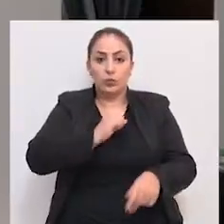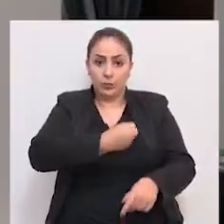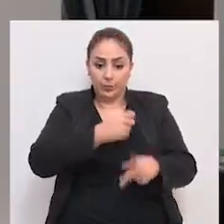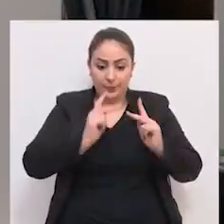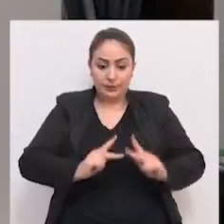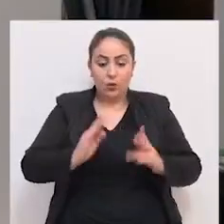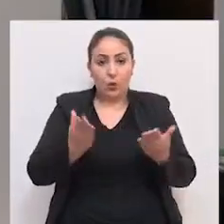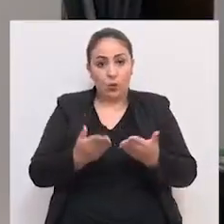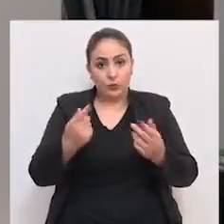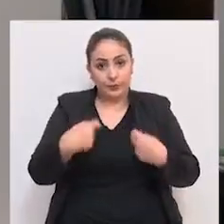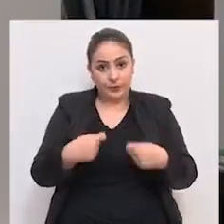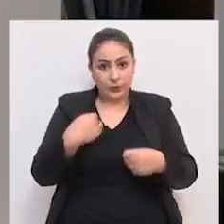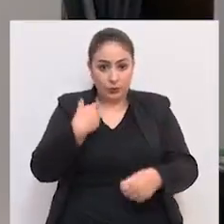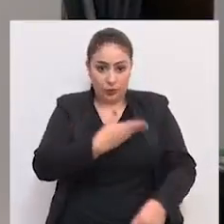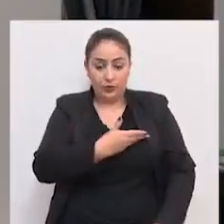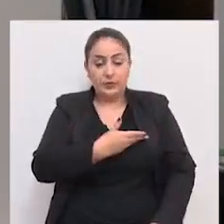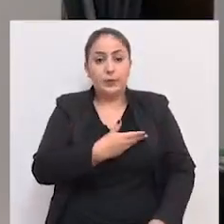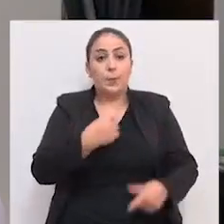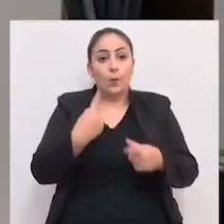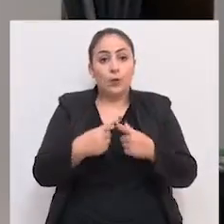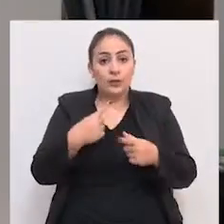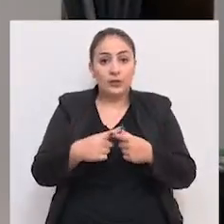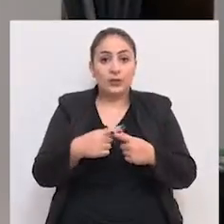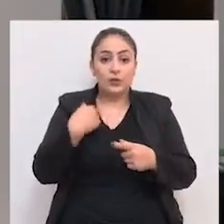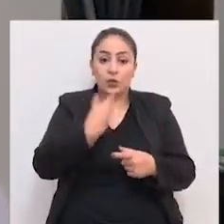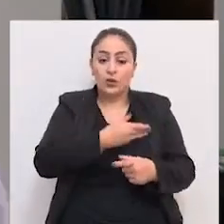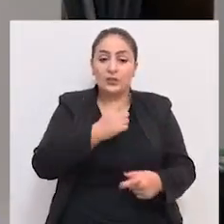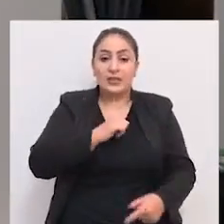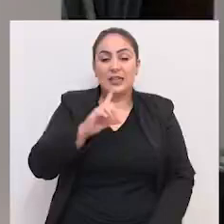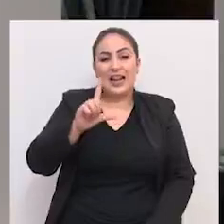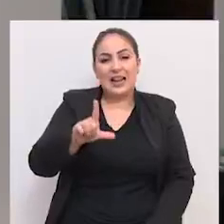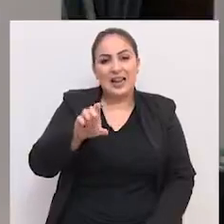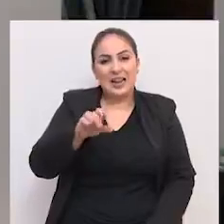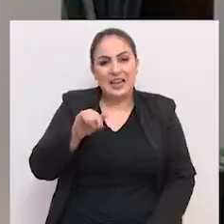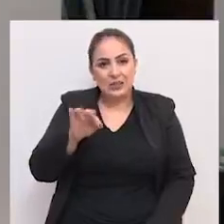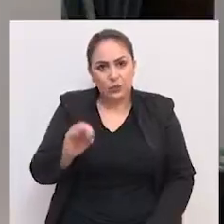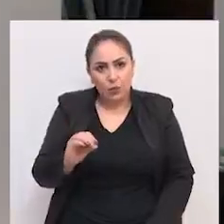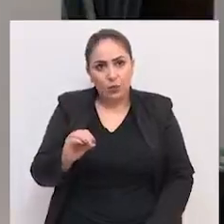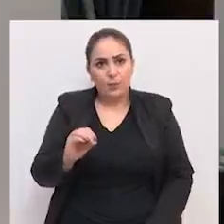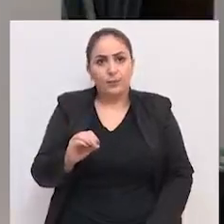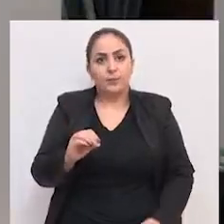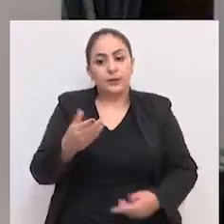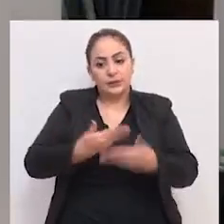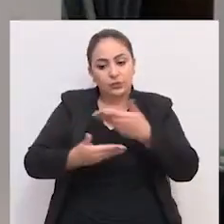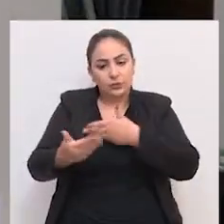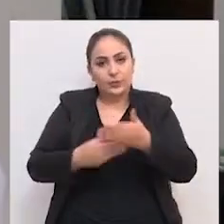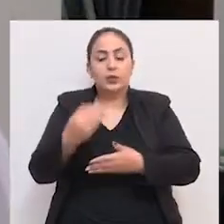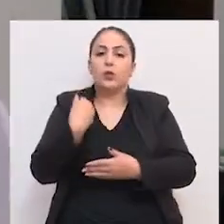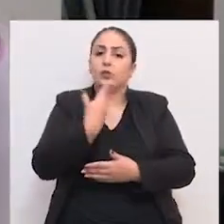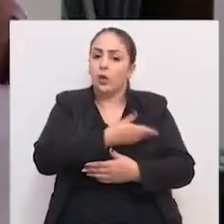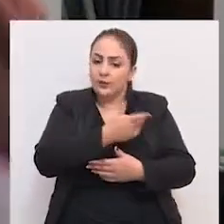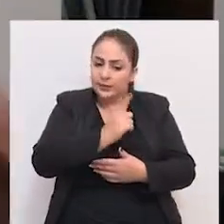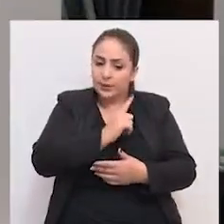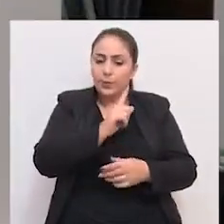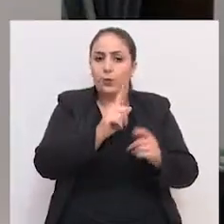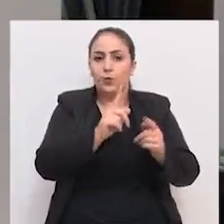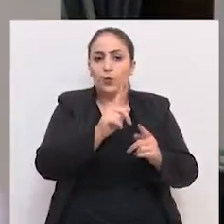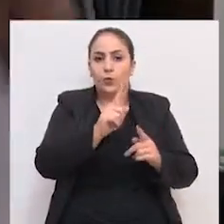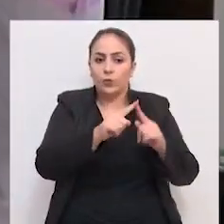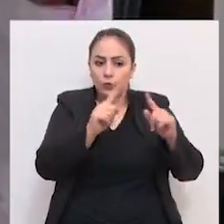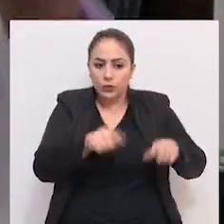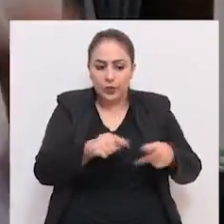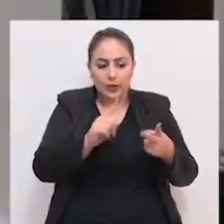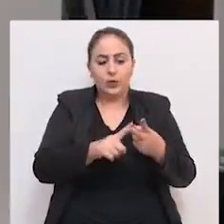número de pessoas que hoje nos procuram, porque nós temos os leitos suficientes para atendimento, nós temos